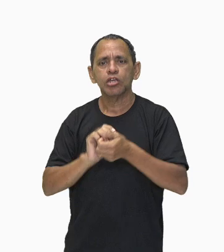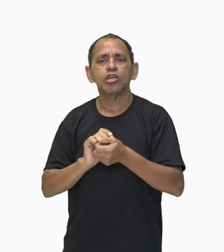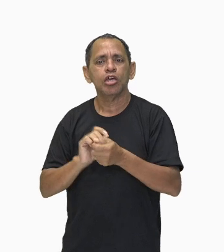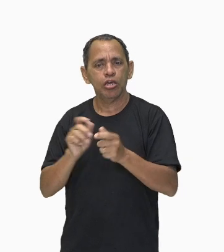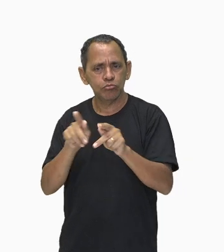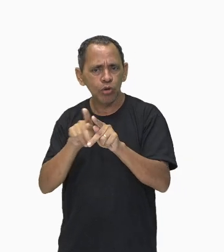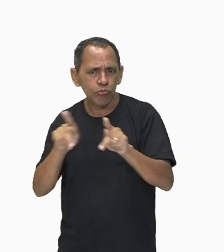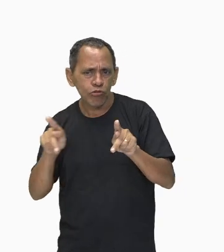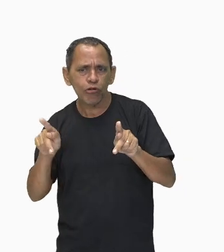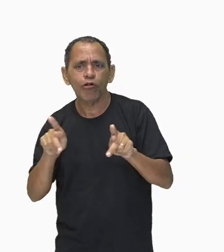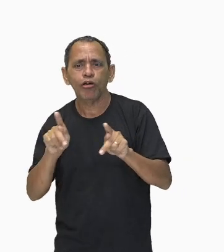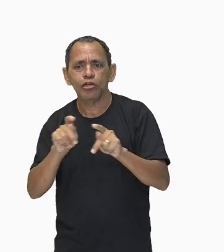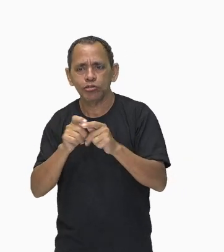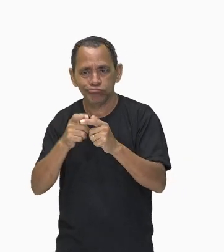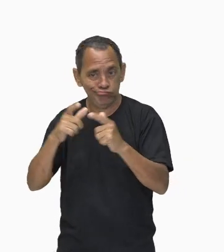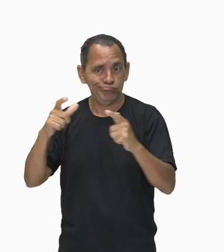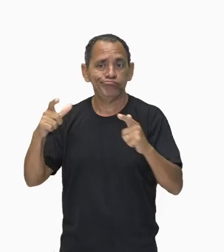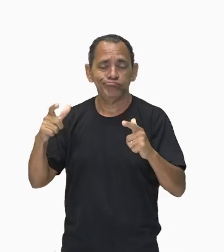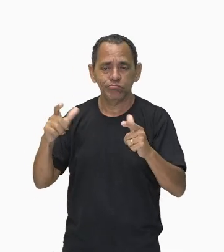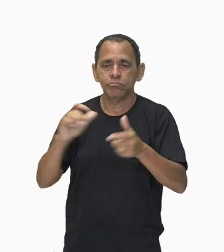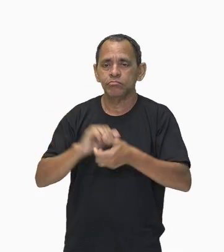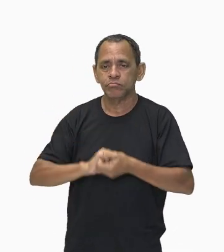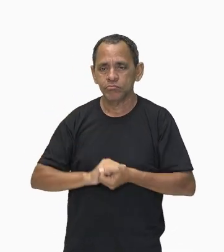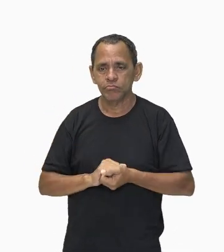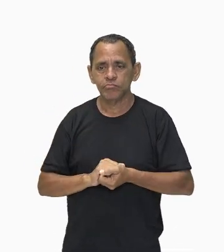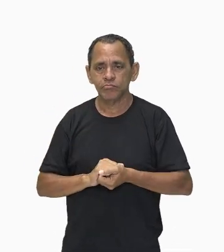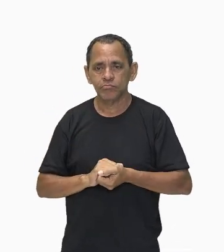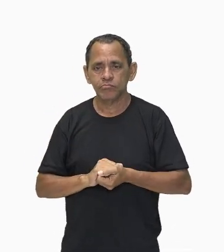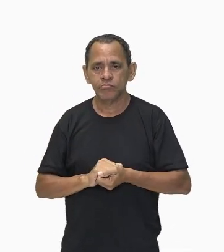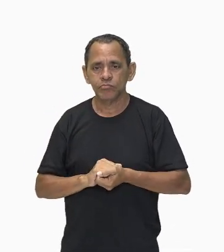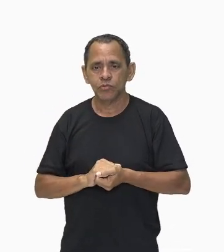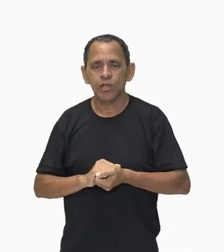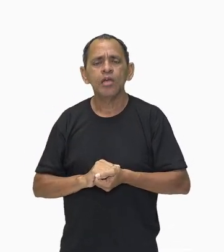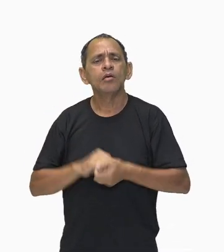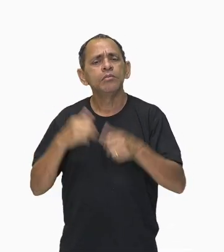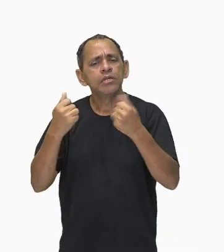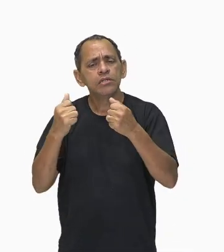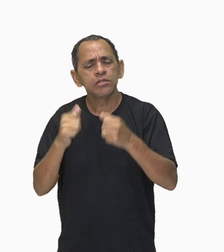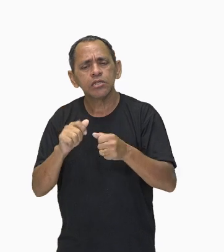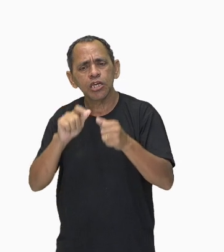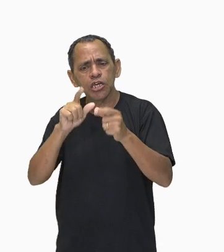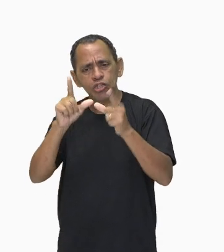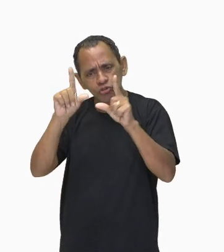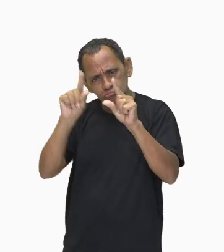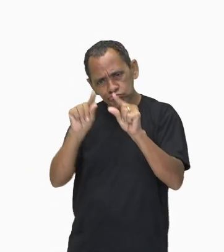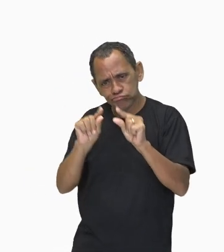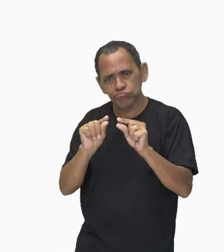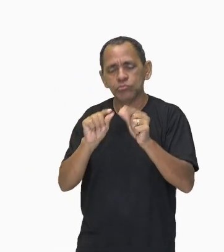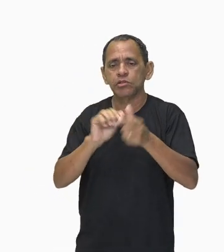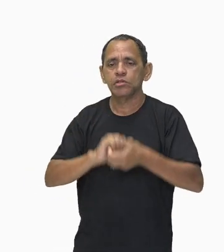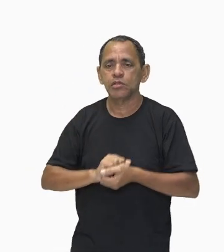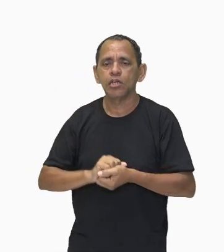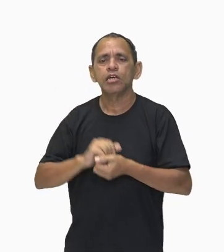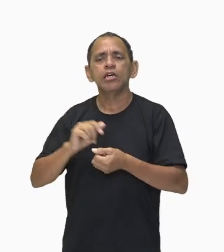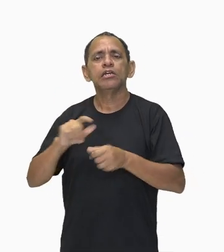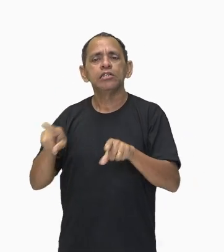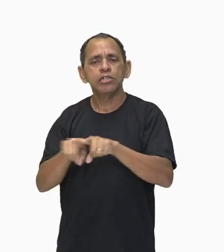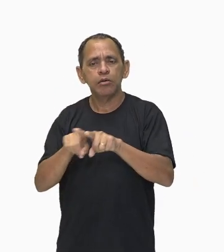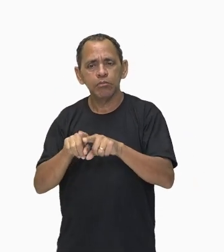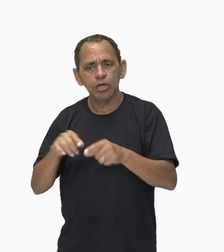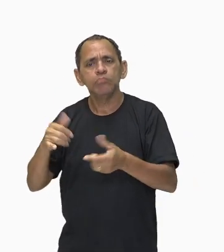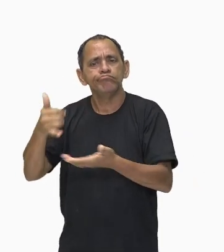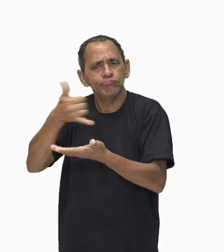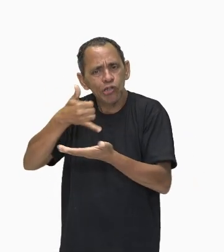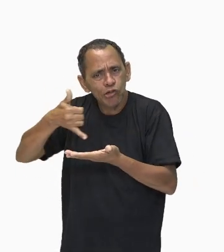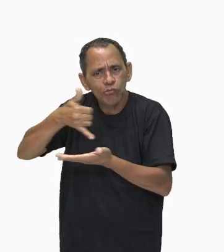compostos novos. A mesma coisa vai acontecer com os lipídios. Os lipídios, eles serão primeiro, o